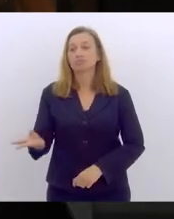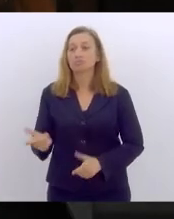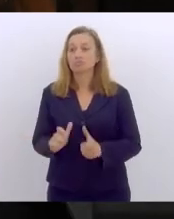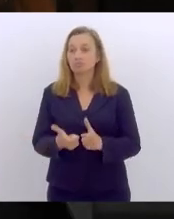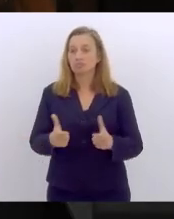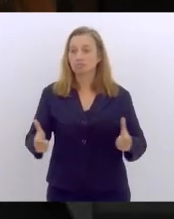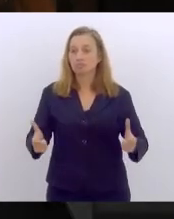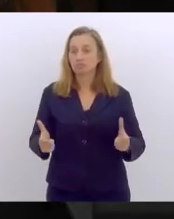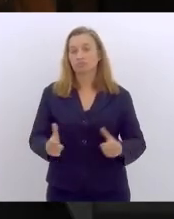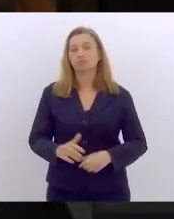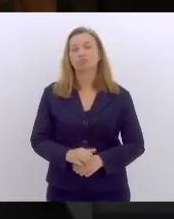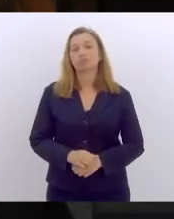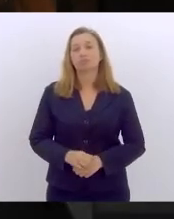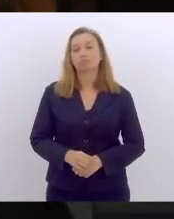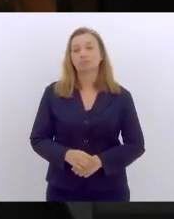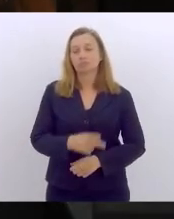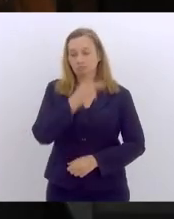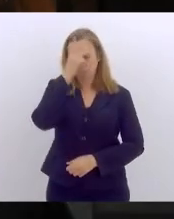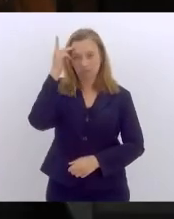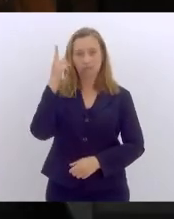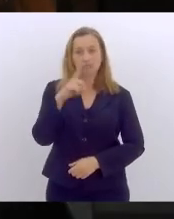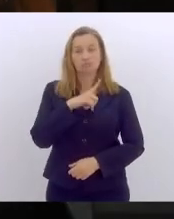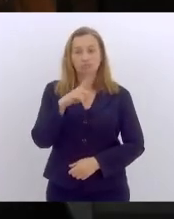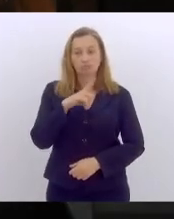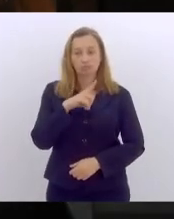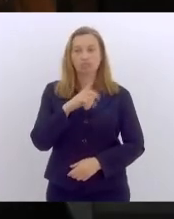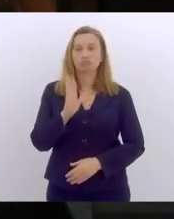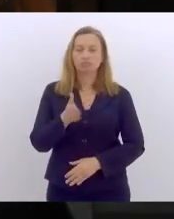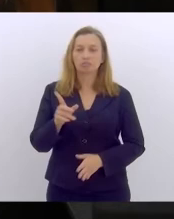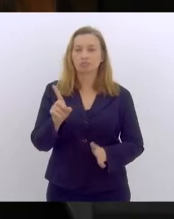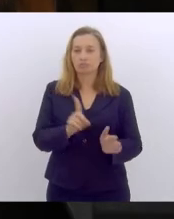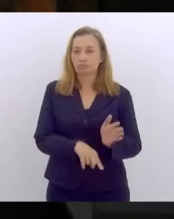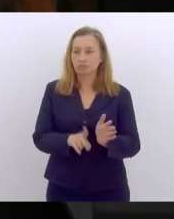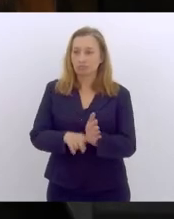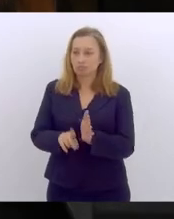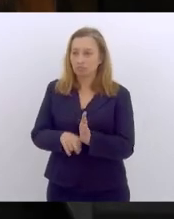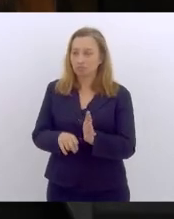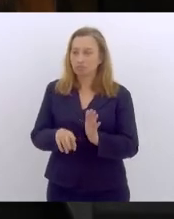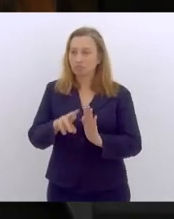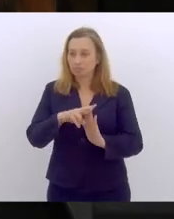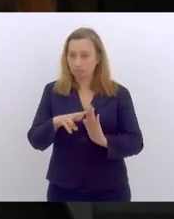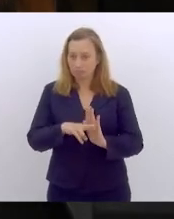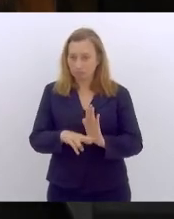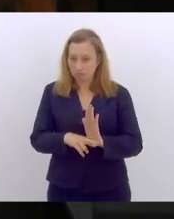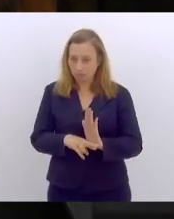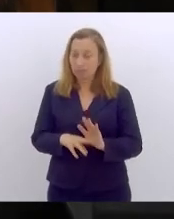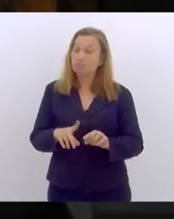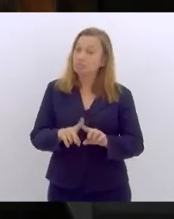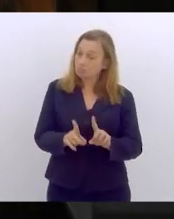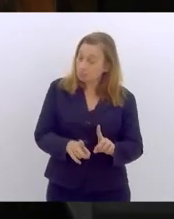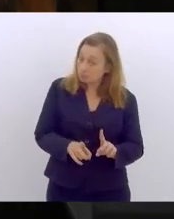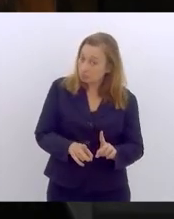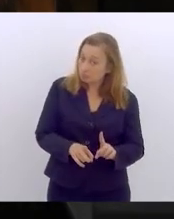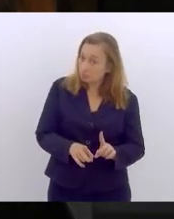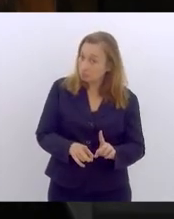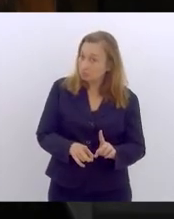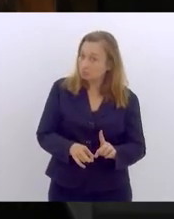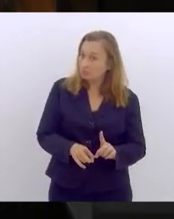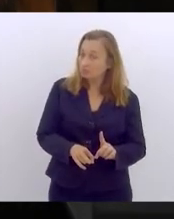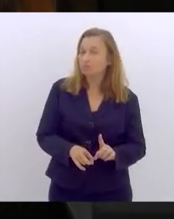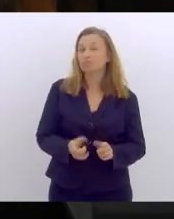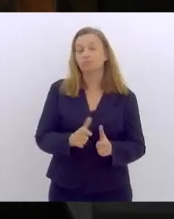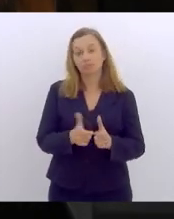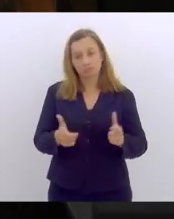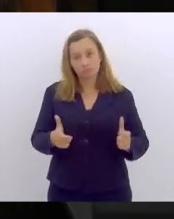imenso de candidatos, que já diminuiu pela mudança das regras. mas ainda é